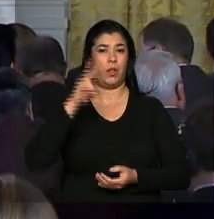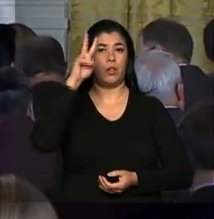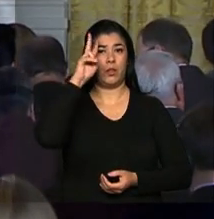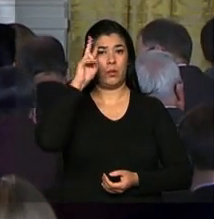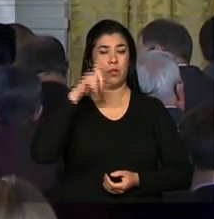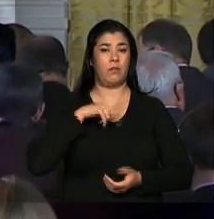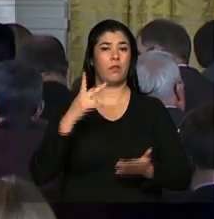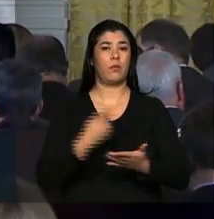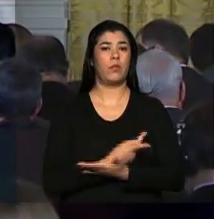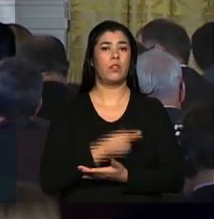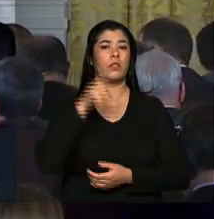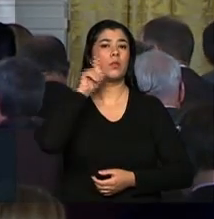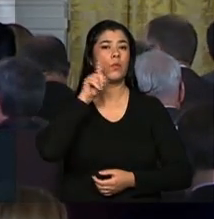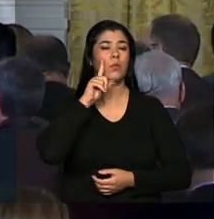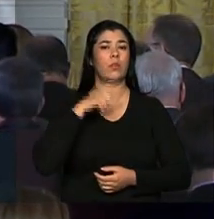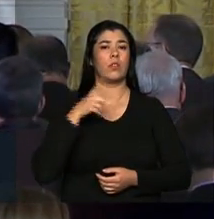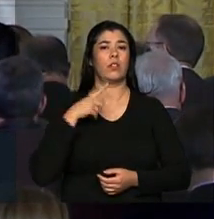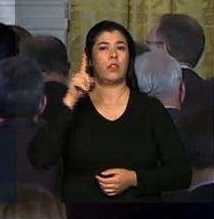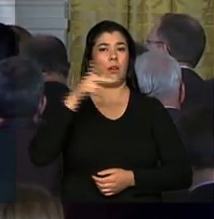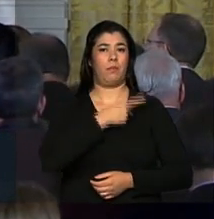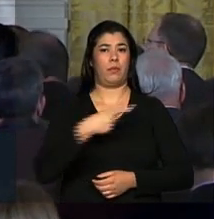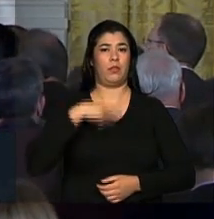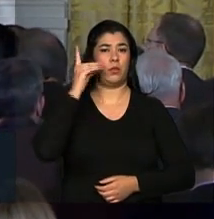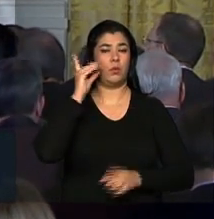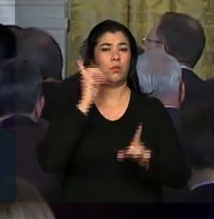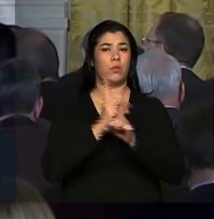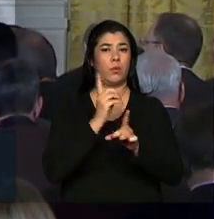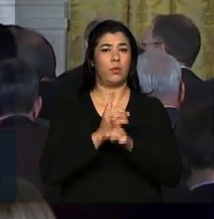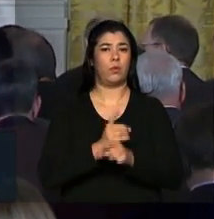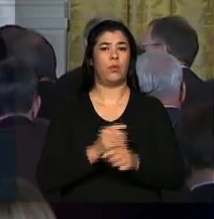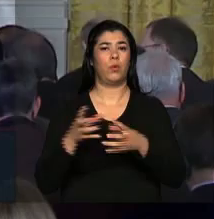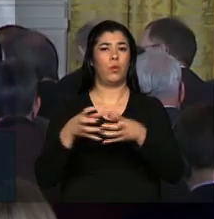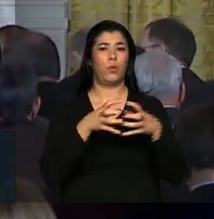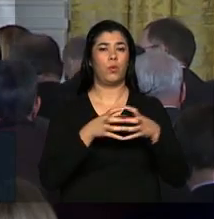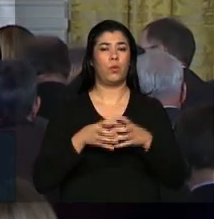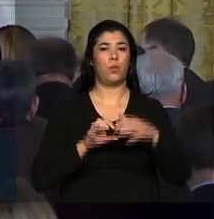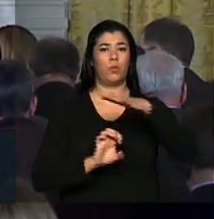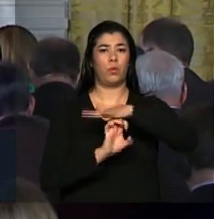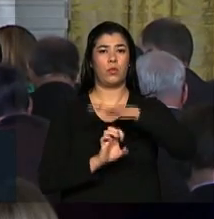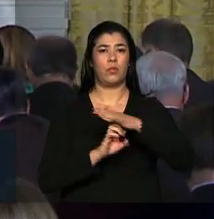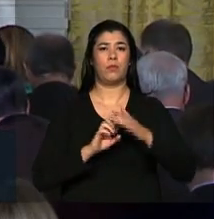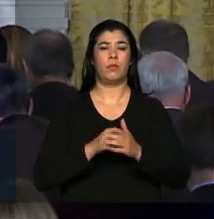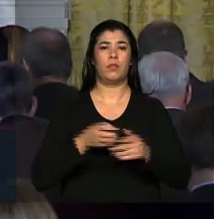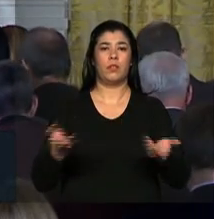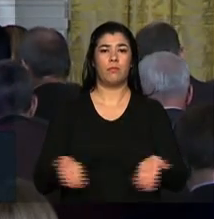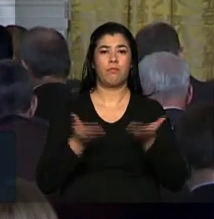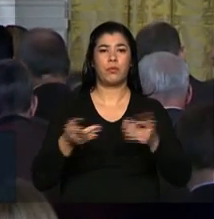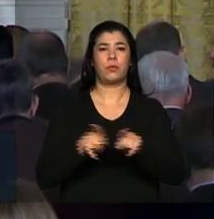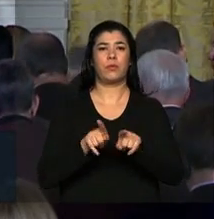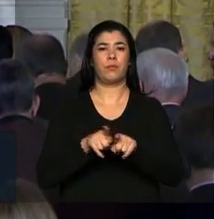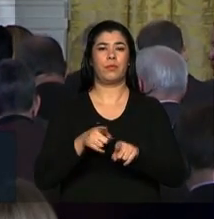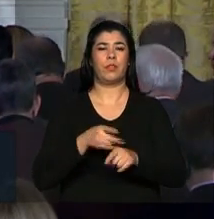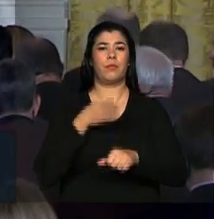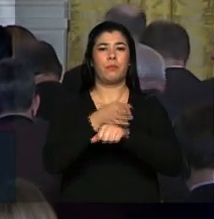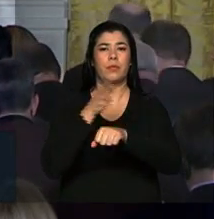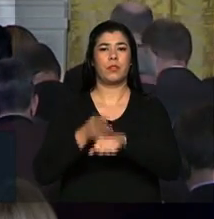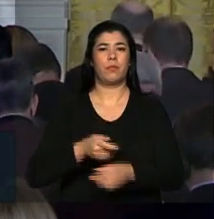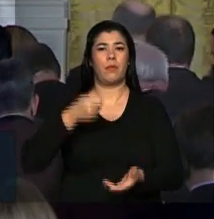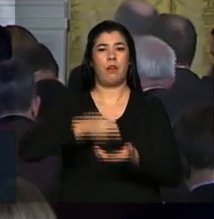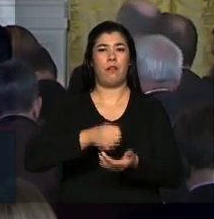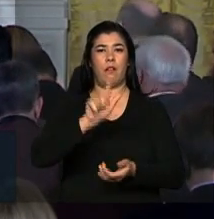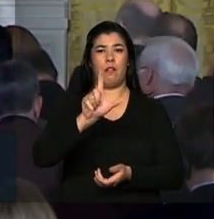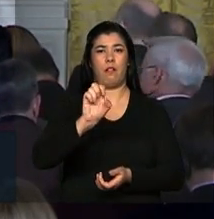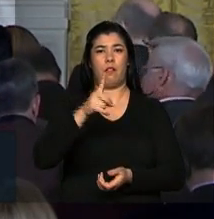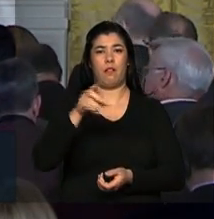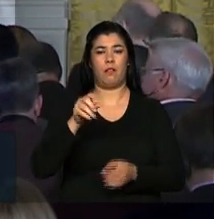em Nova yor a presidenta Dilma se encontrou com empresários e investidores americanos para incentivá-los a participar dos leilões que o Governo está